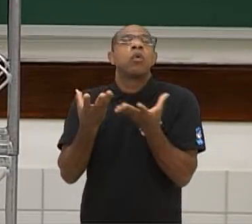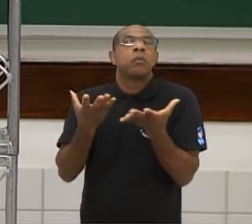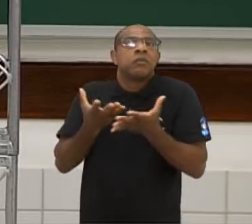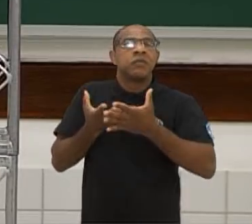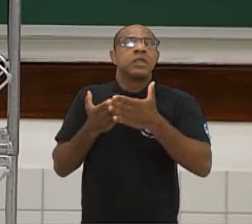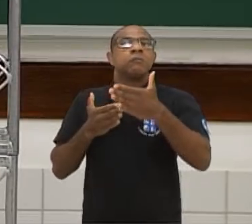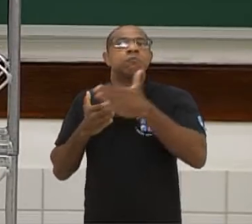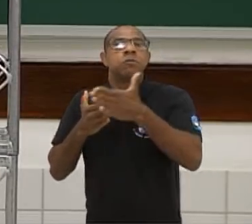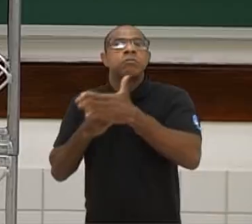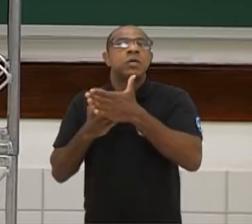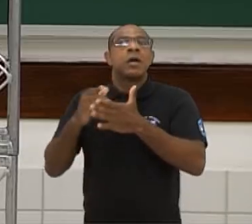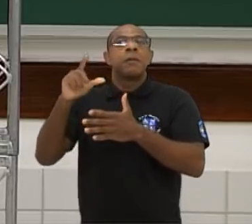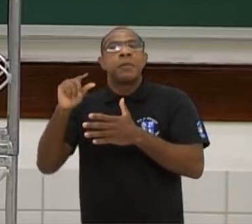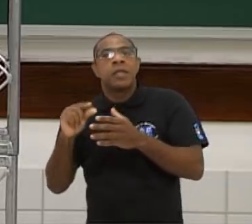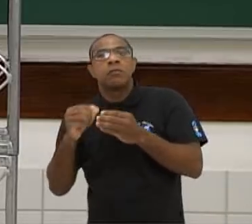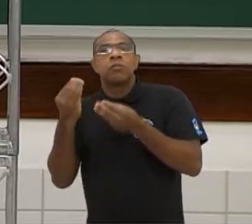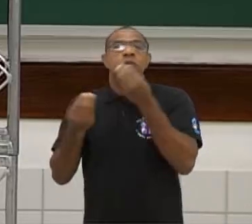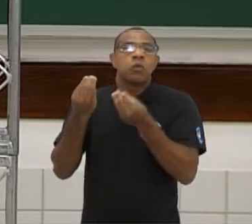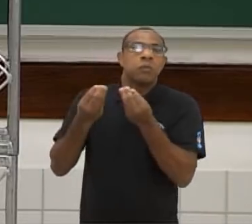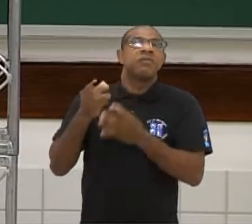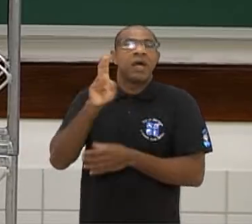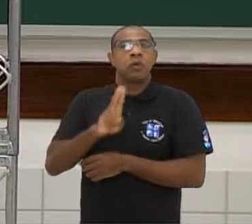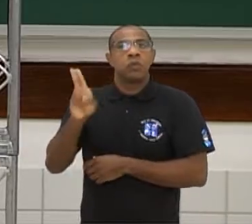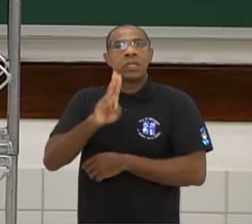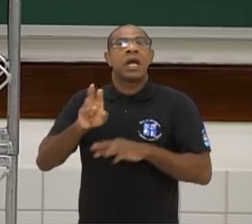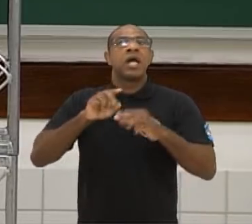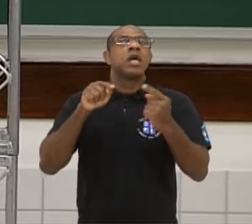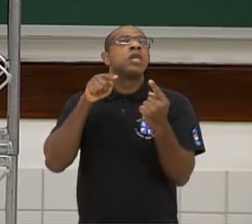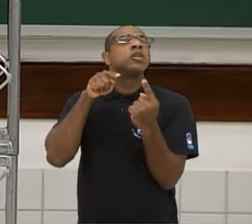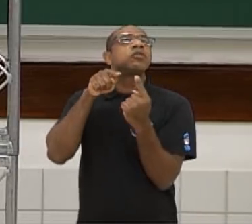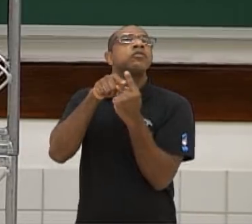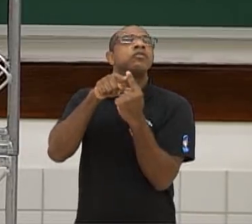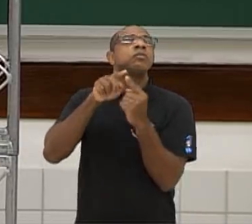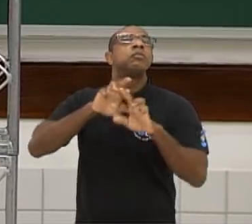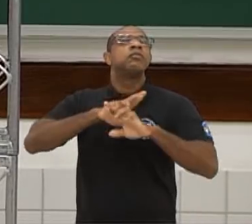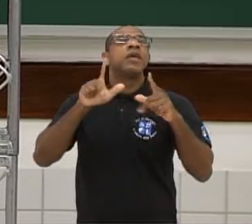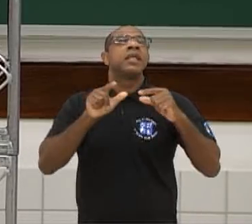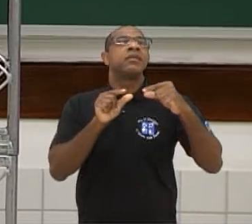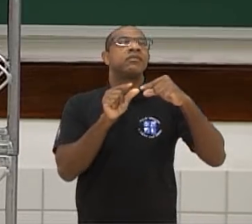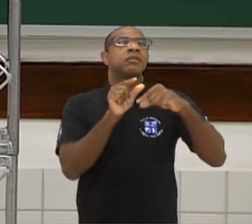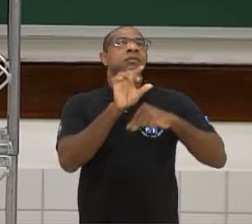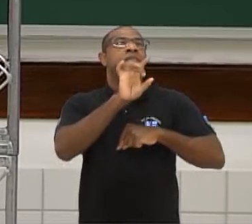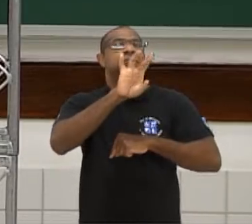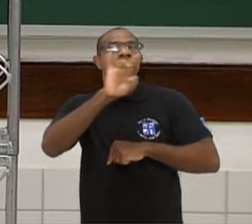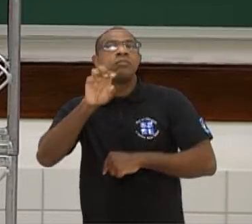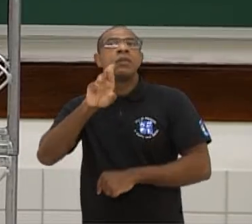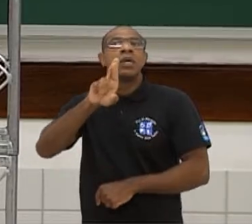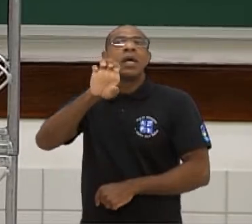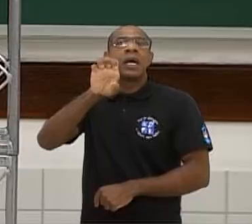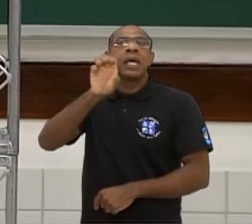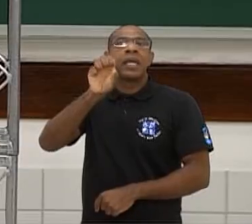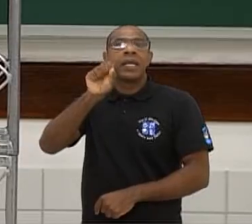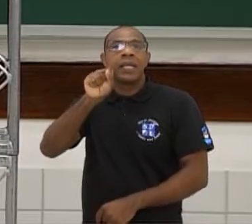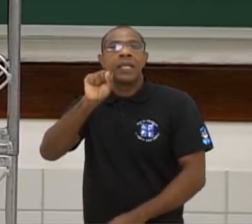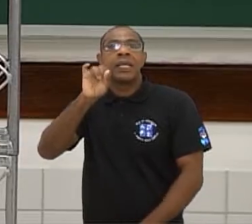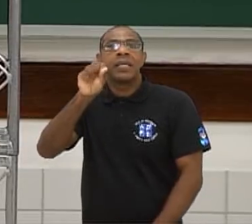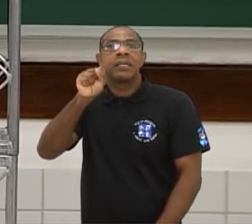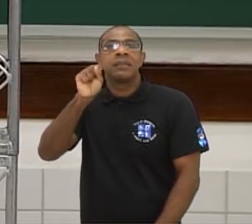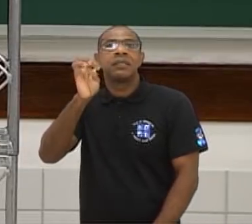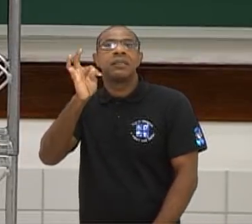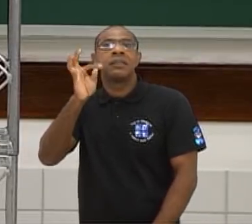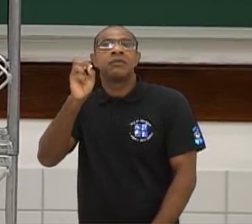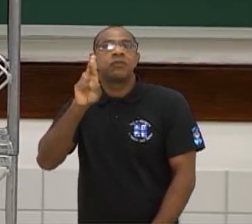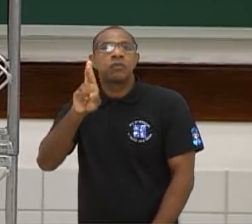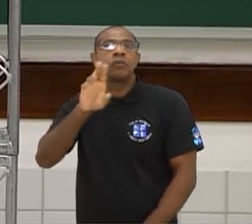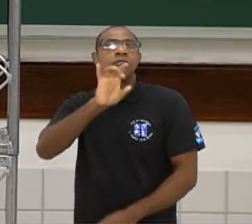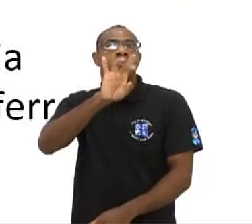a passagem, eu vou usar um tipo diferente de resistor. Bom, continuando aqui nossa aula,